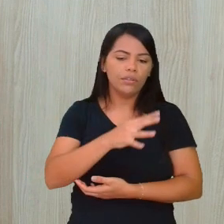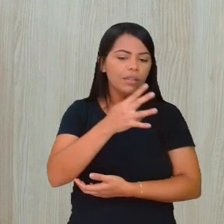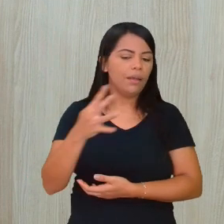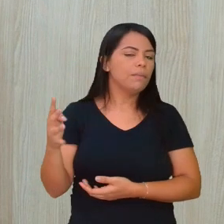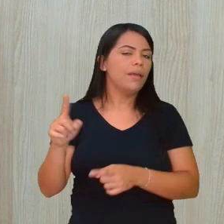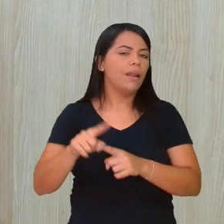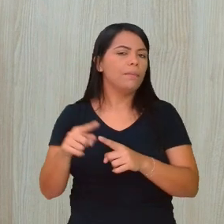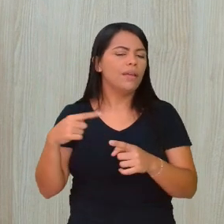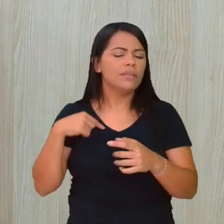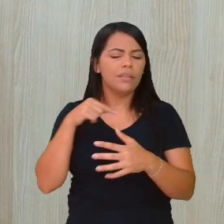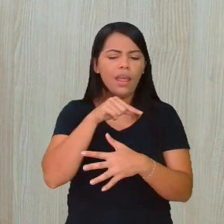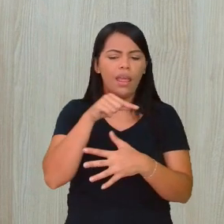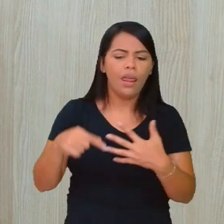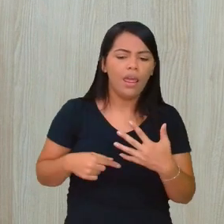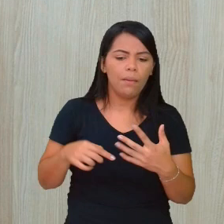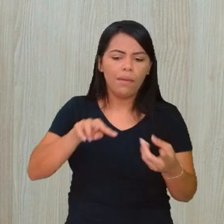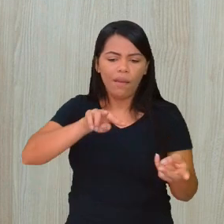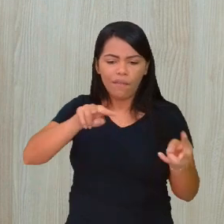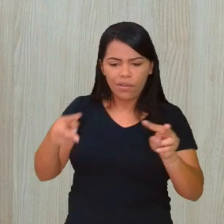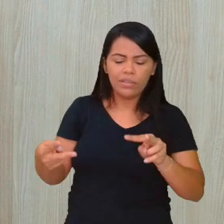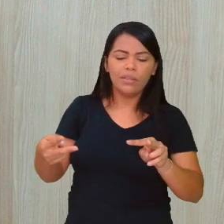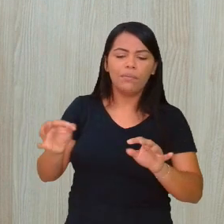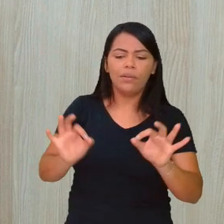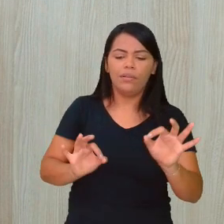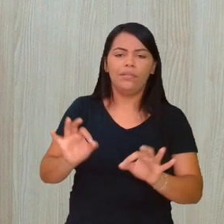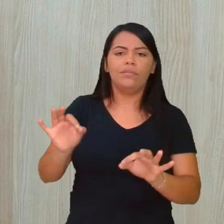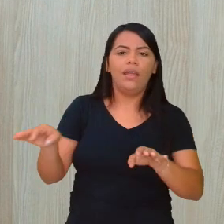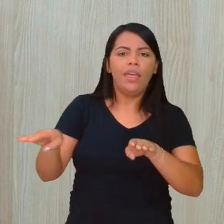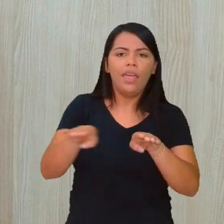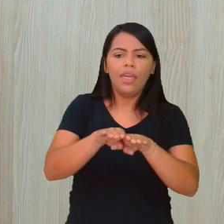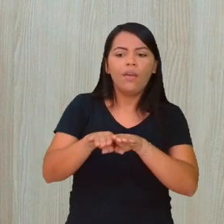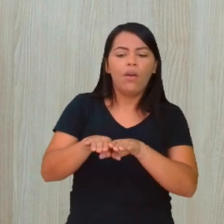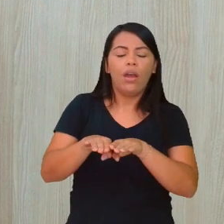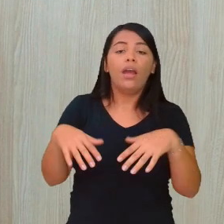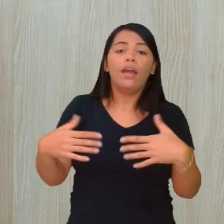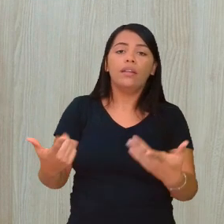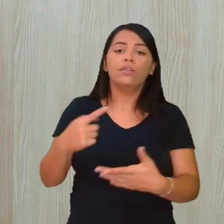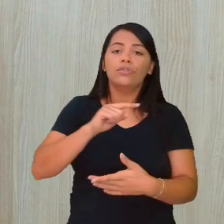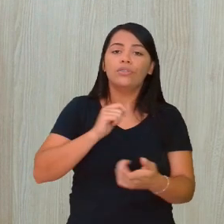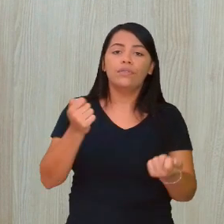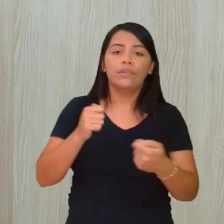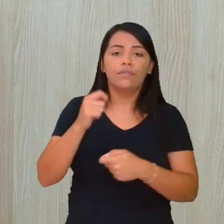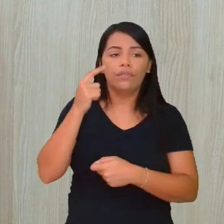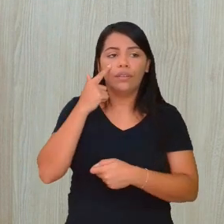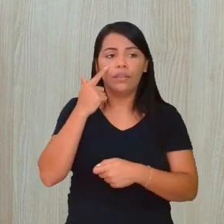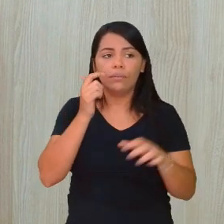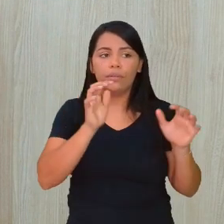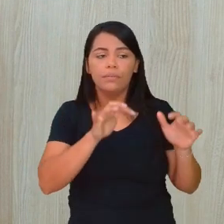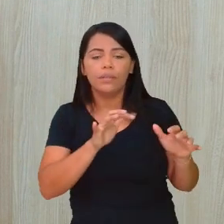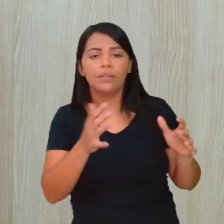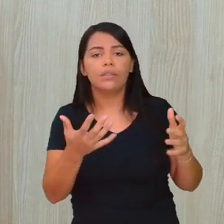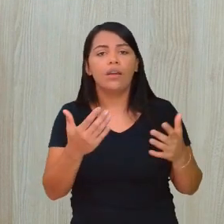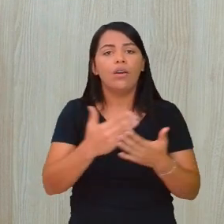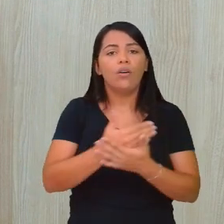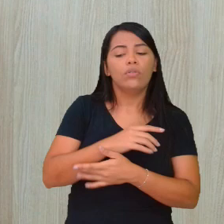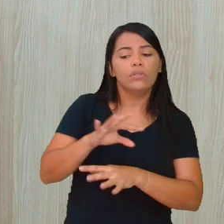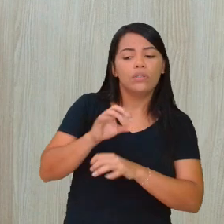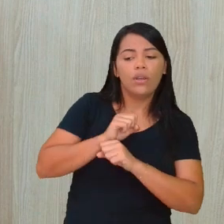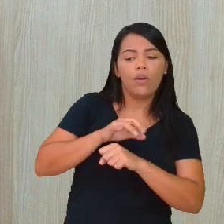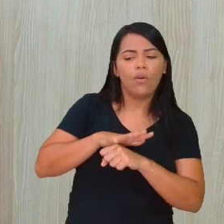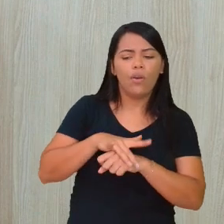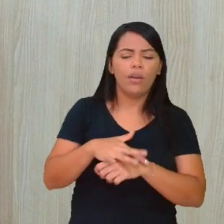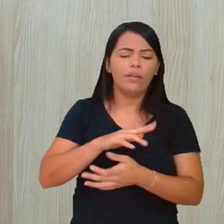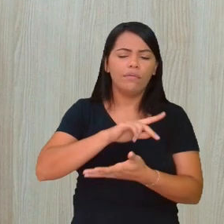Mas são elementos inversamente proporcionais que a gente está observando aí. Então, você viu precipitação, casos, vocês estão observando lá na